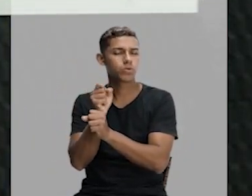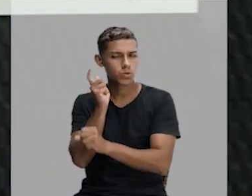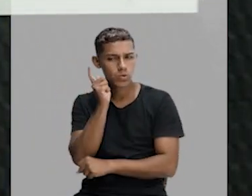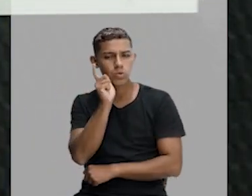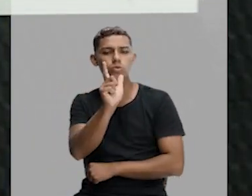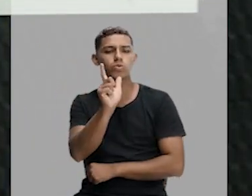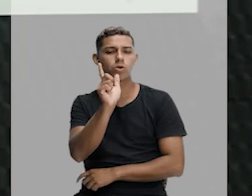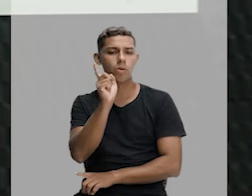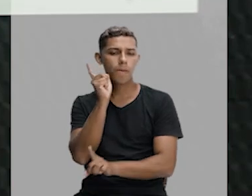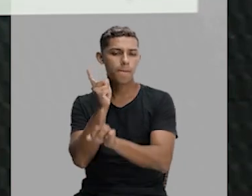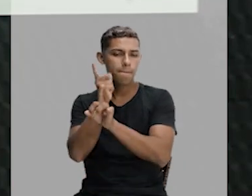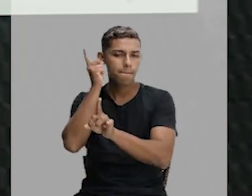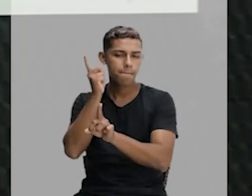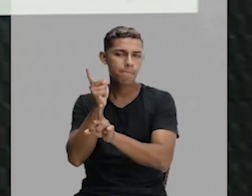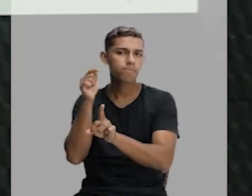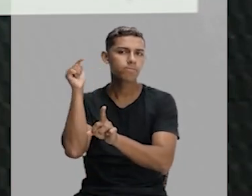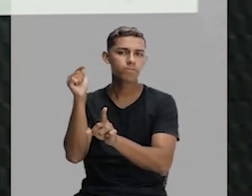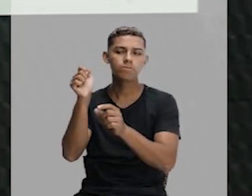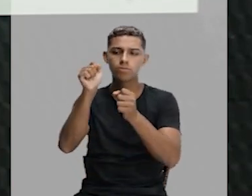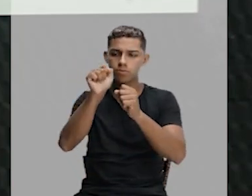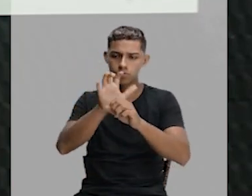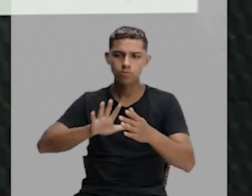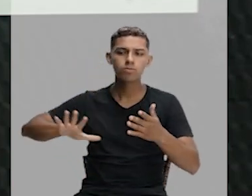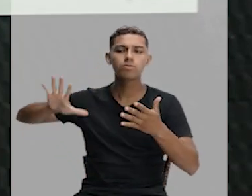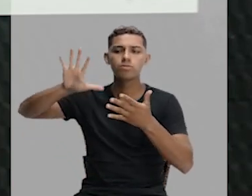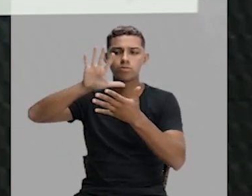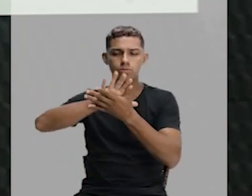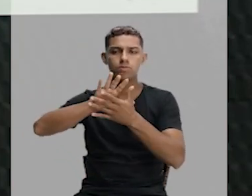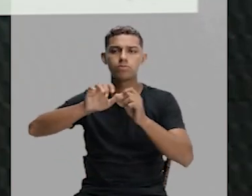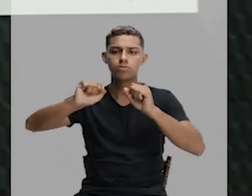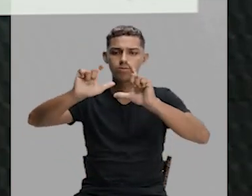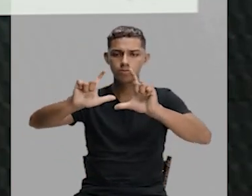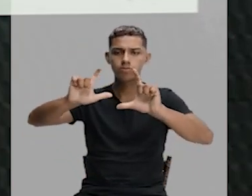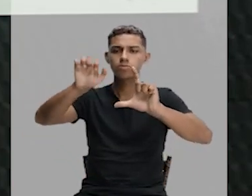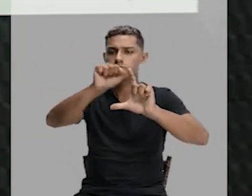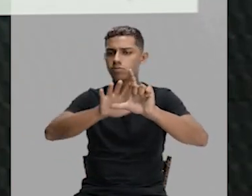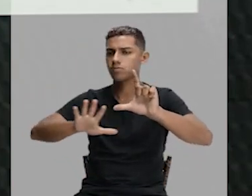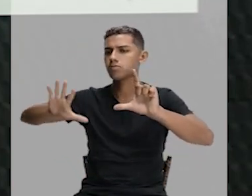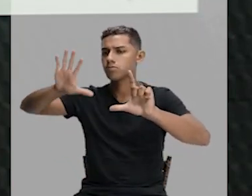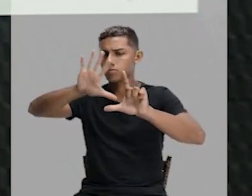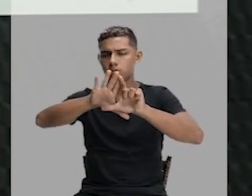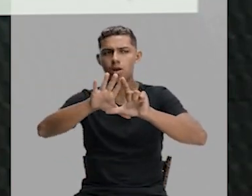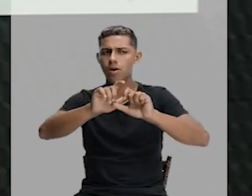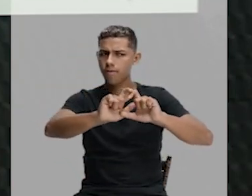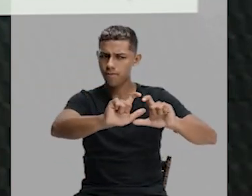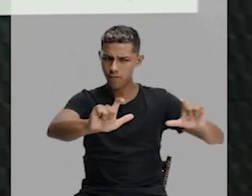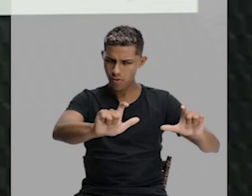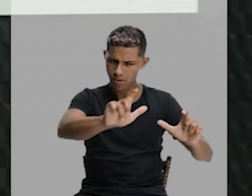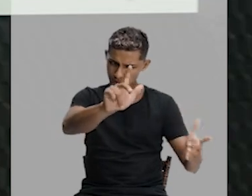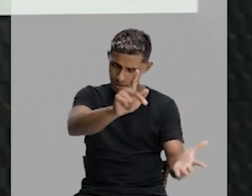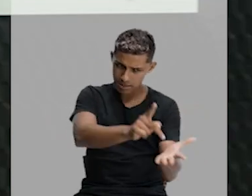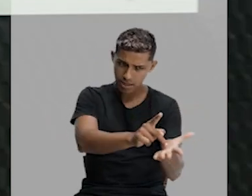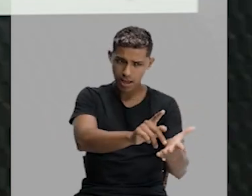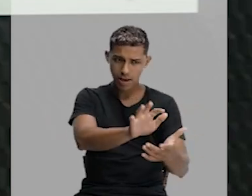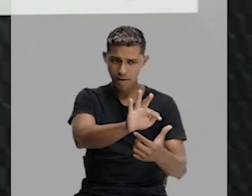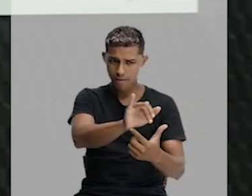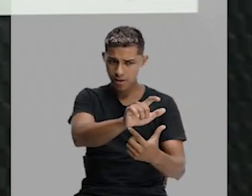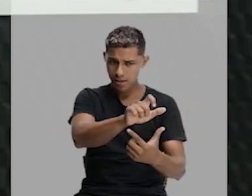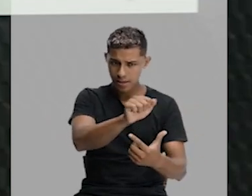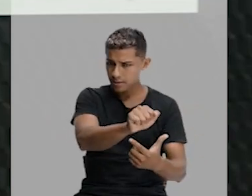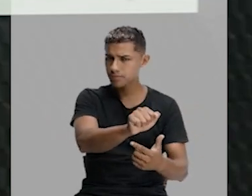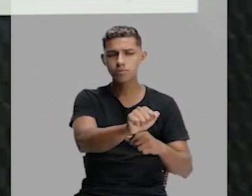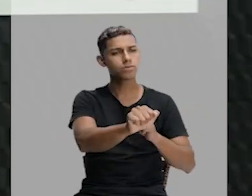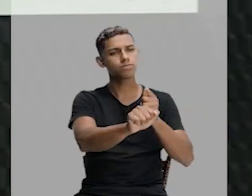conseguir encontrar a área total de uma figura. Não é uma fórmula fixa, né? Por que não é uma fórmula